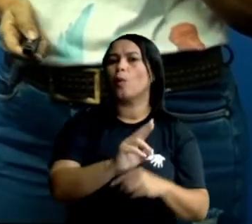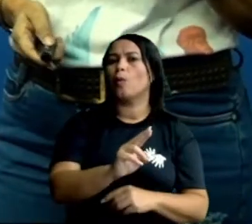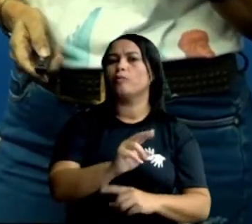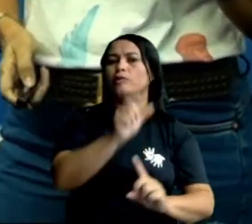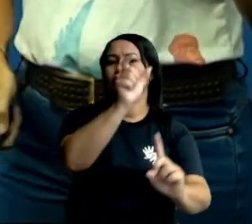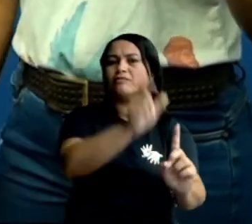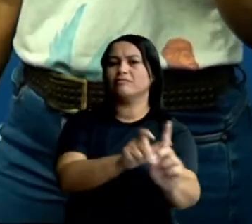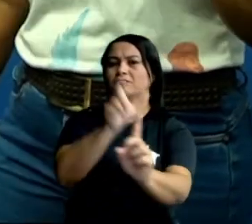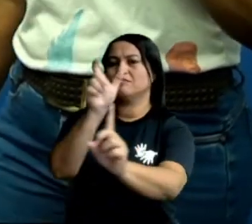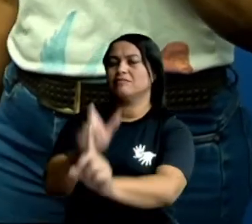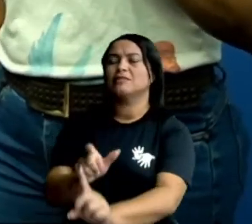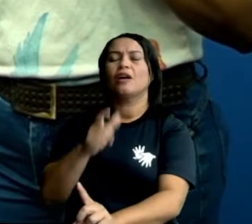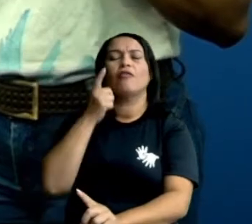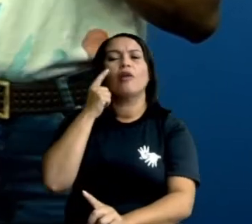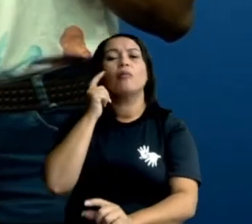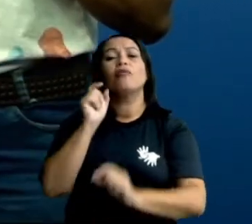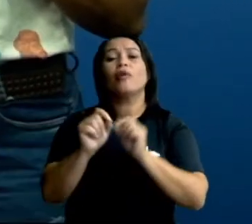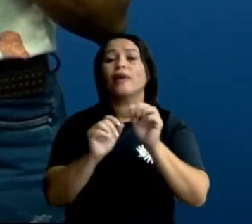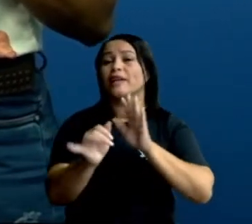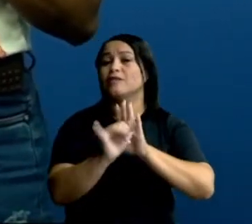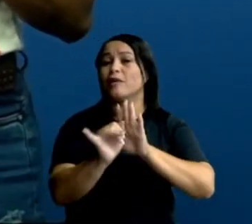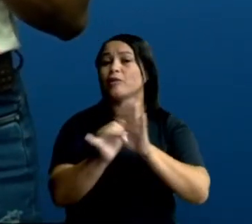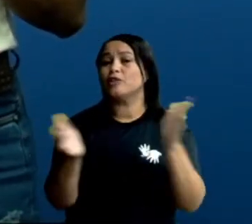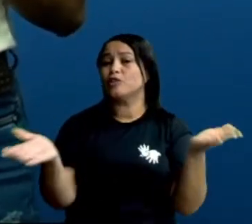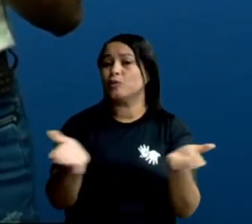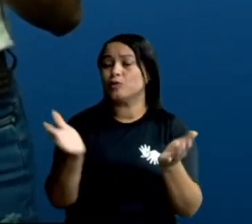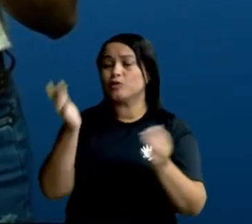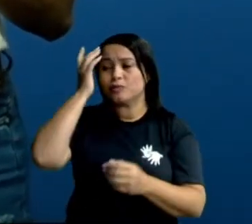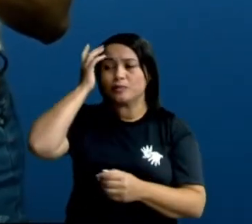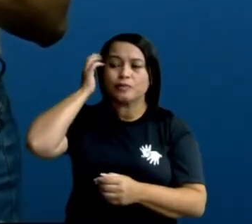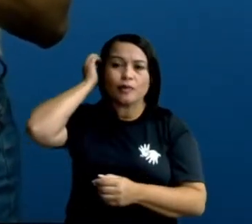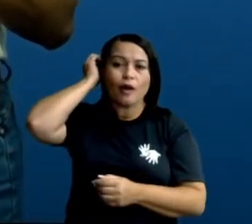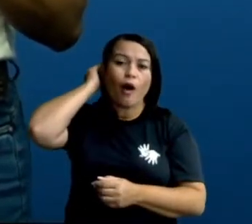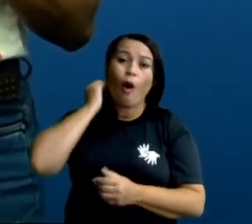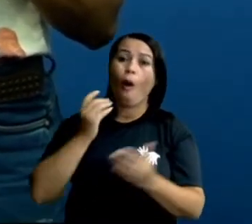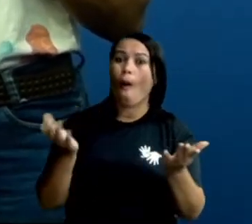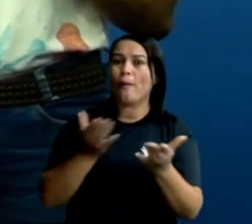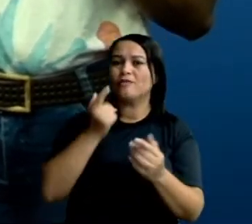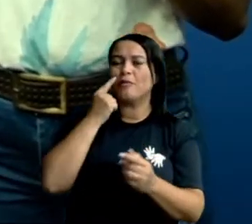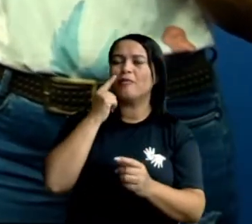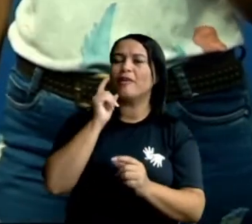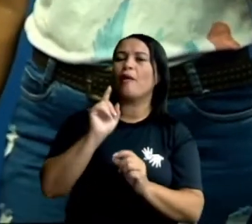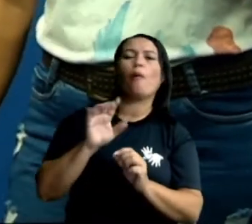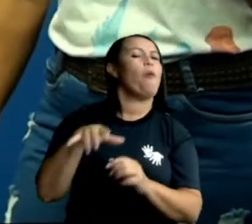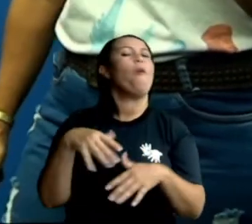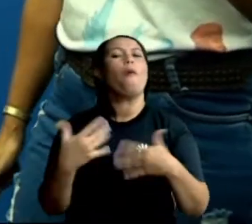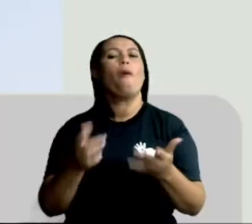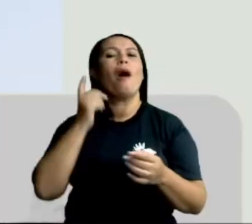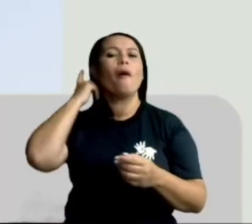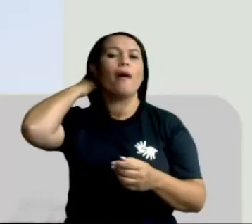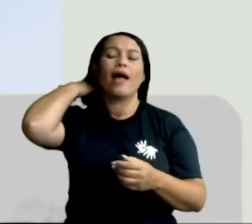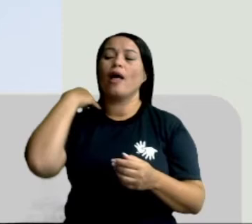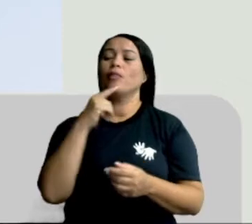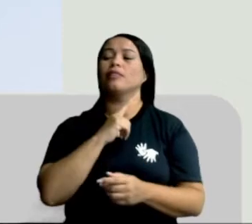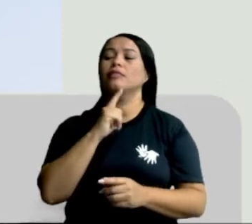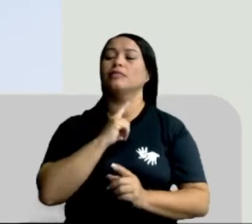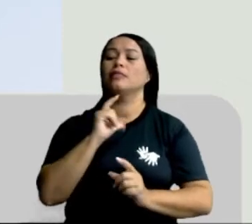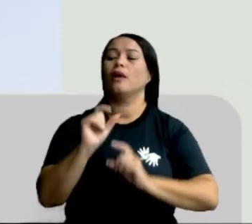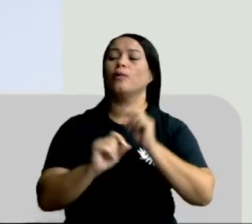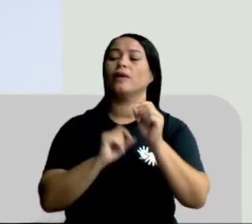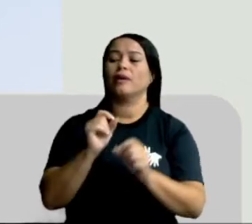principais. Vamos ver a fábula de hoje. Olha só, a fábula de hoje é o seguinte. Eu tenho aqui,